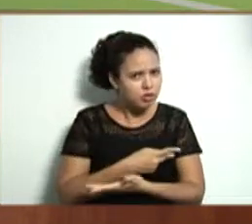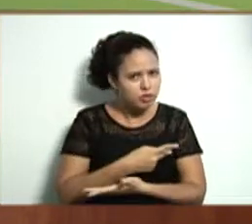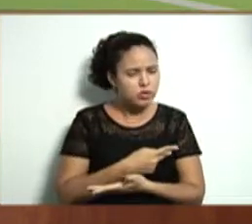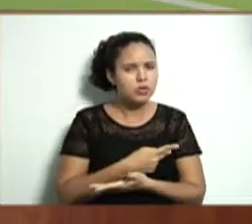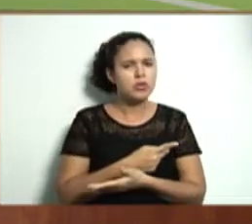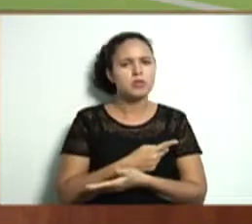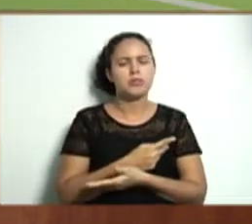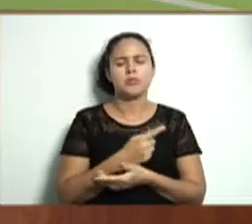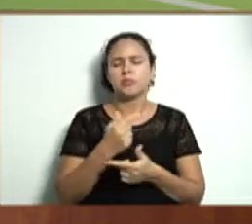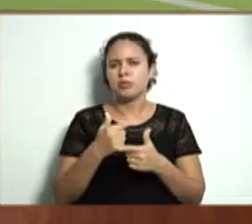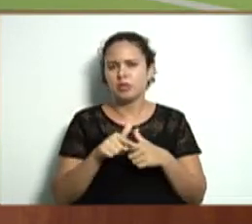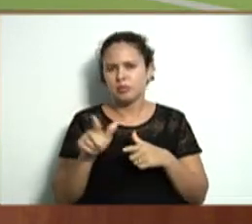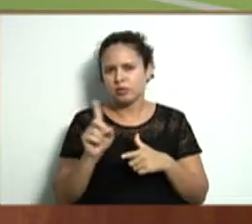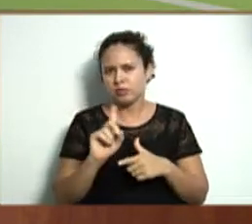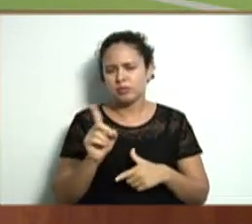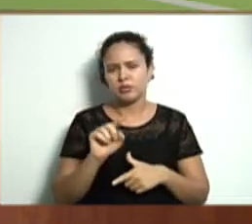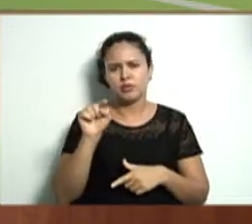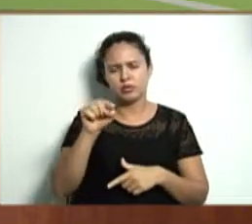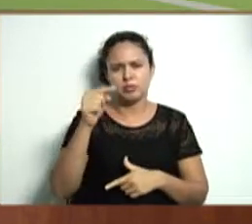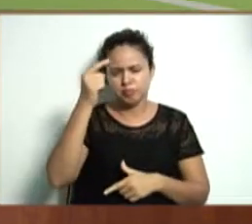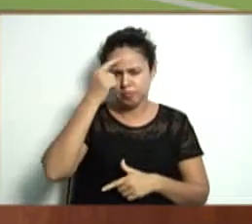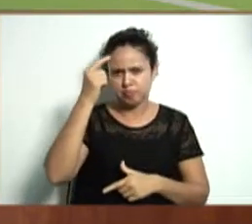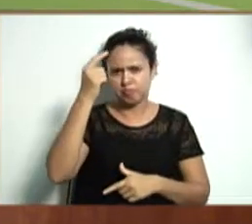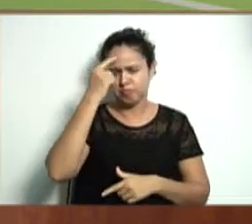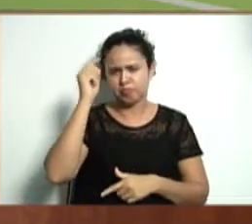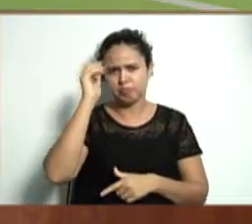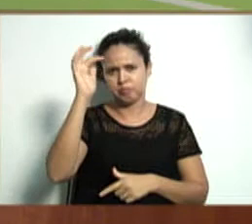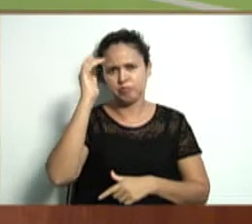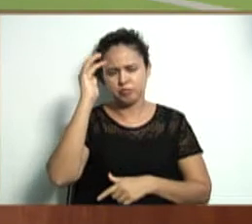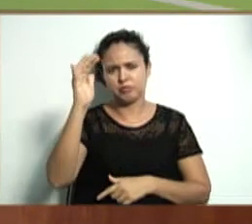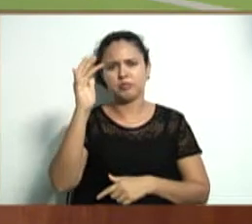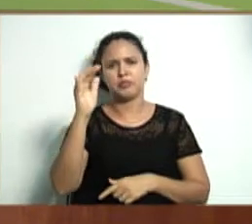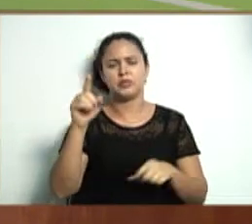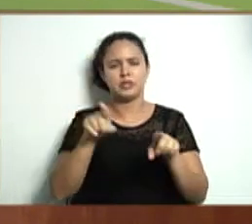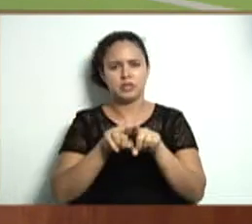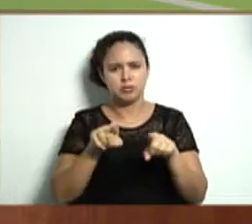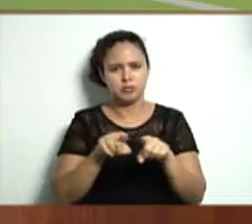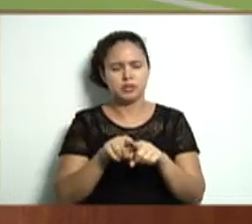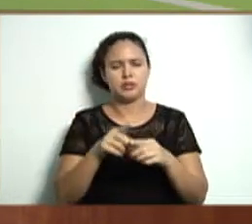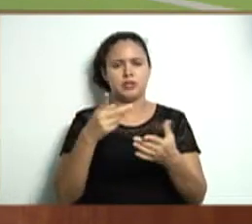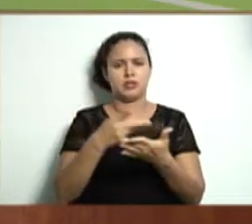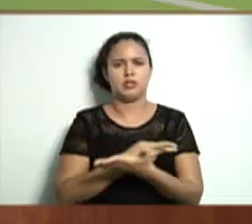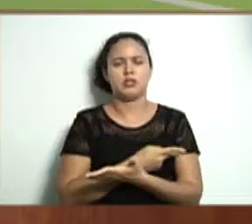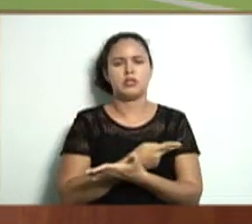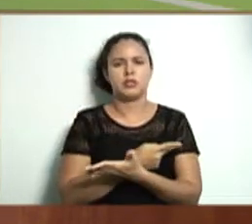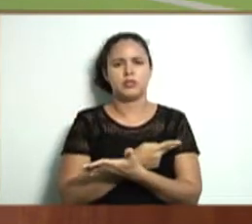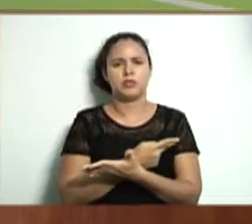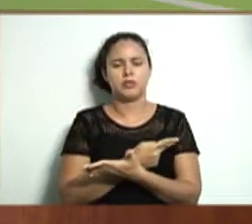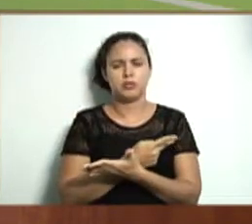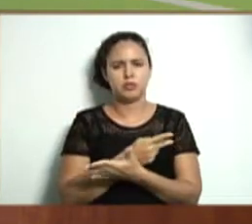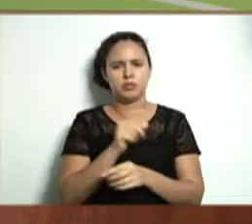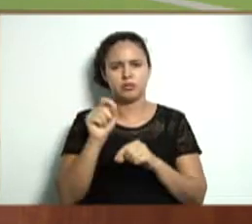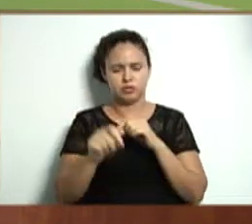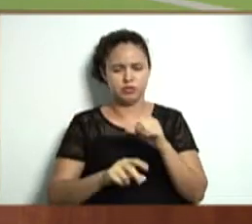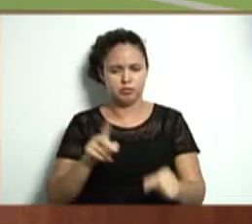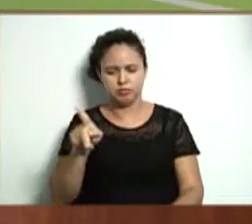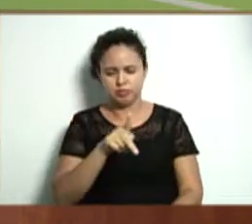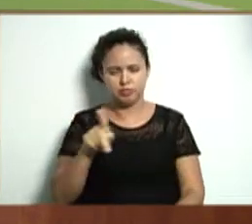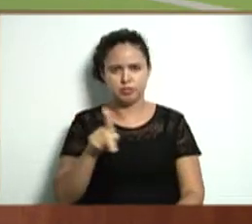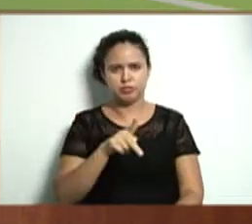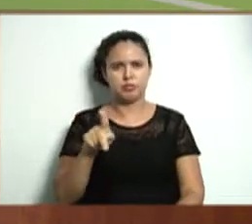fez o exercício de pensar, parabéns para você. E quem acertou foi, segundo aqui, a